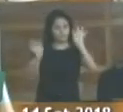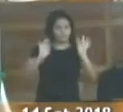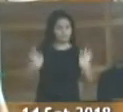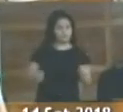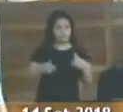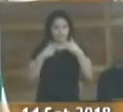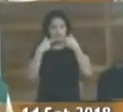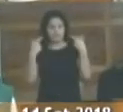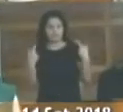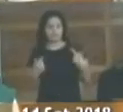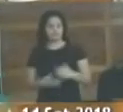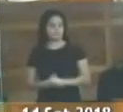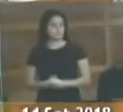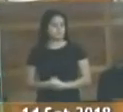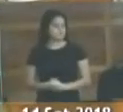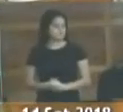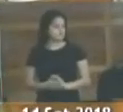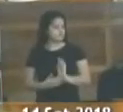que representa bem